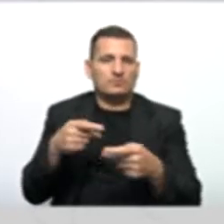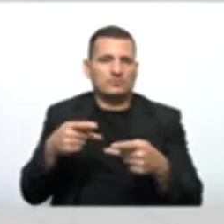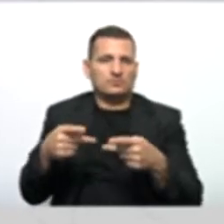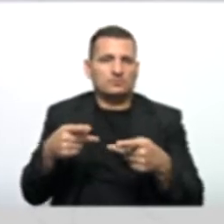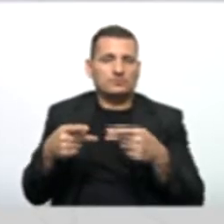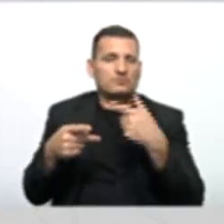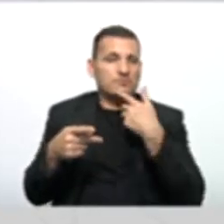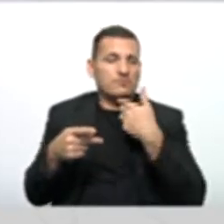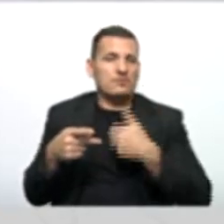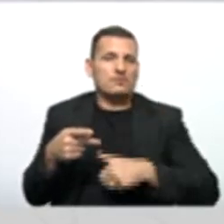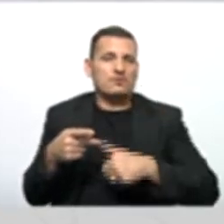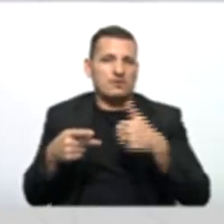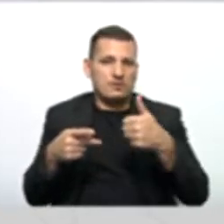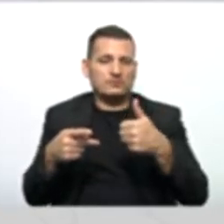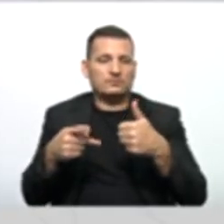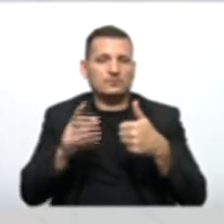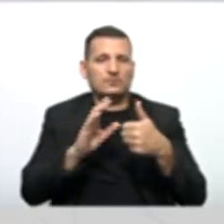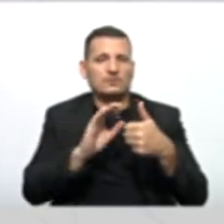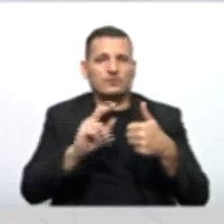das cooperativas.